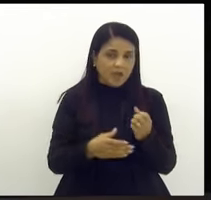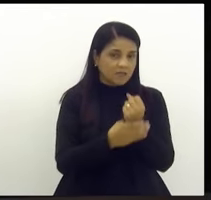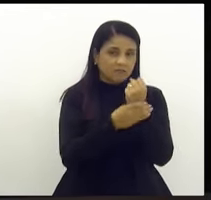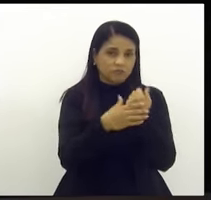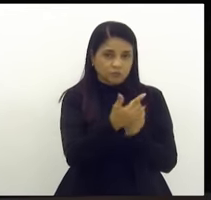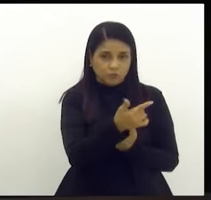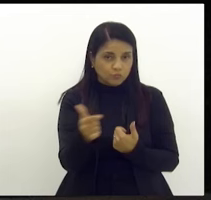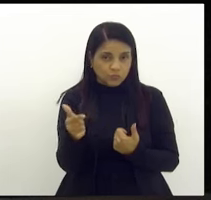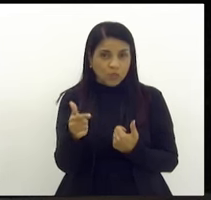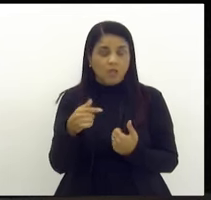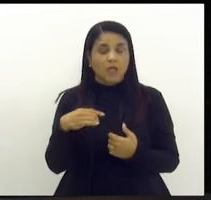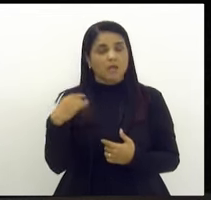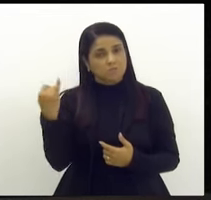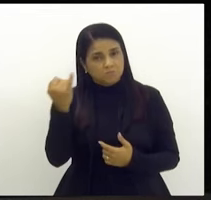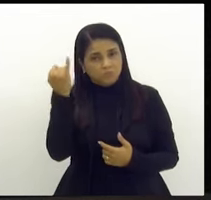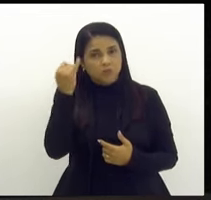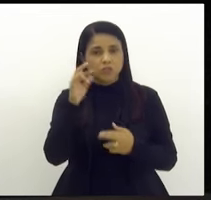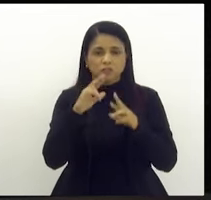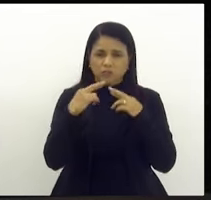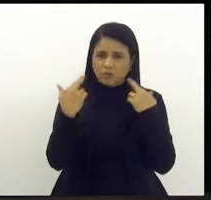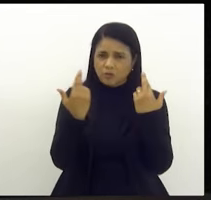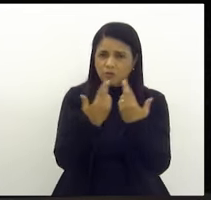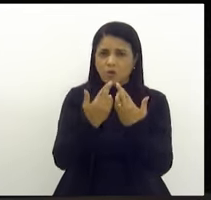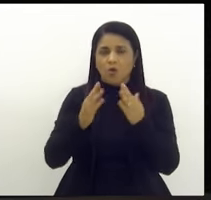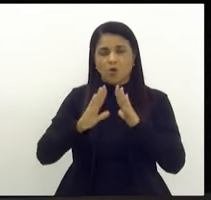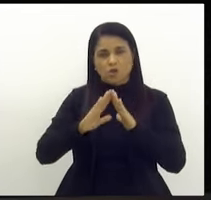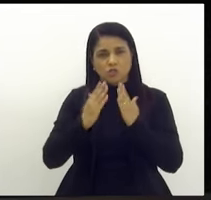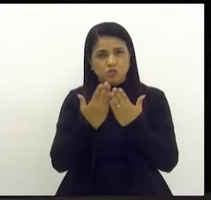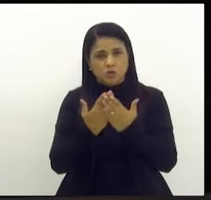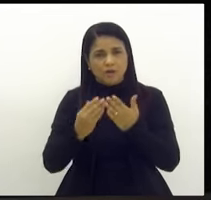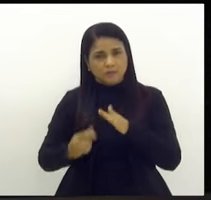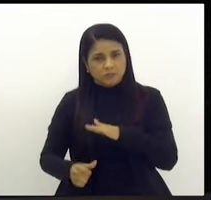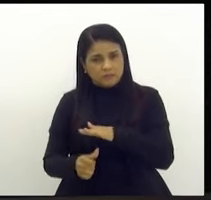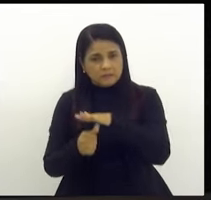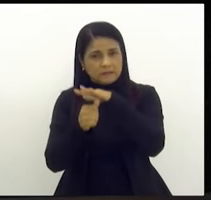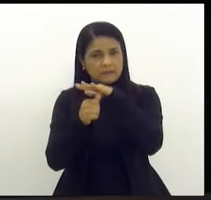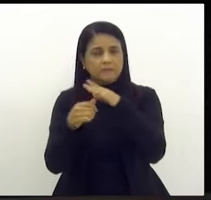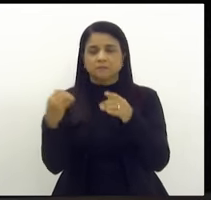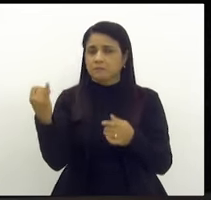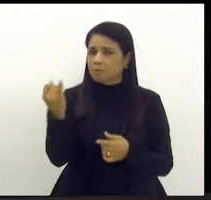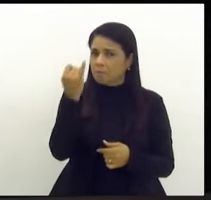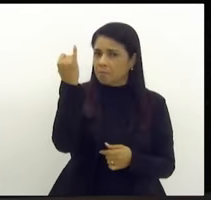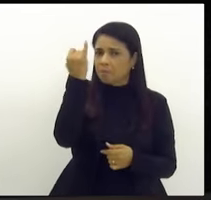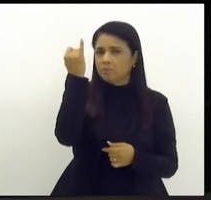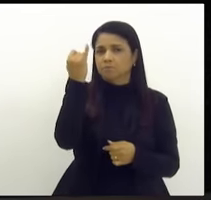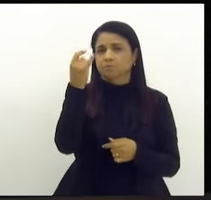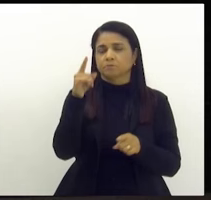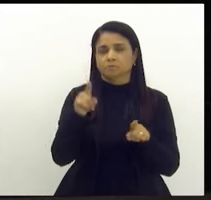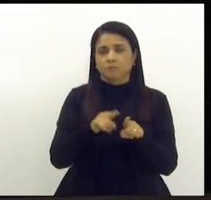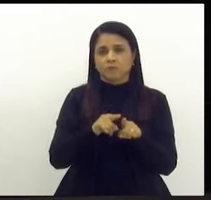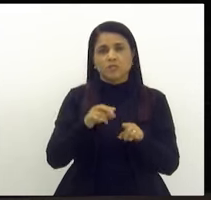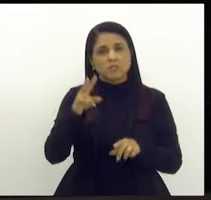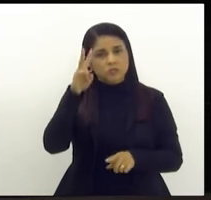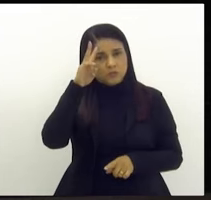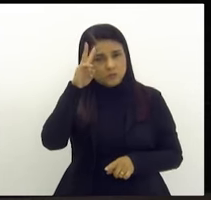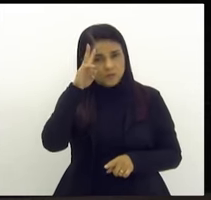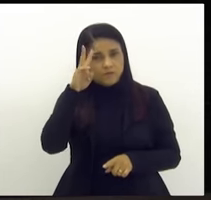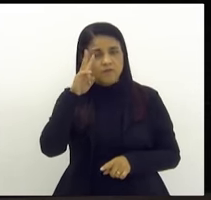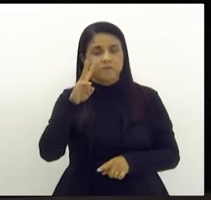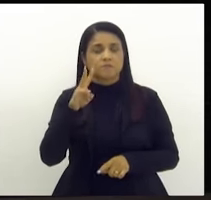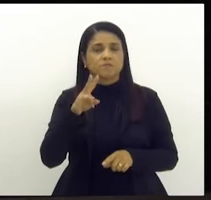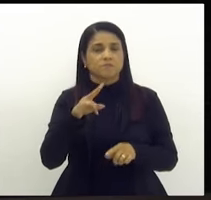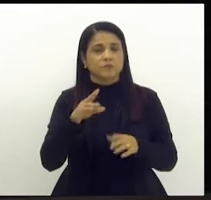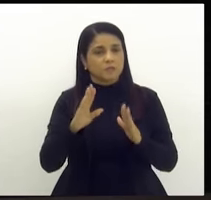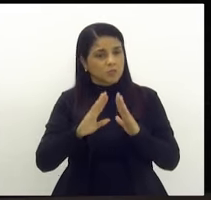foi muito importante ter uma reunião no colégio de líder será muito importante ter a reunião de segunda-feira no colégio de